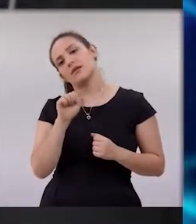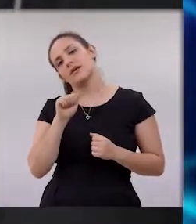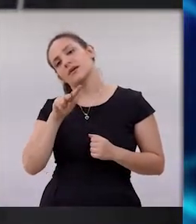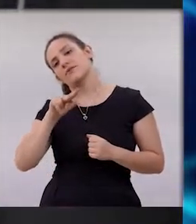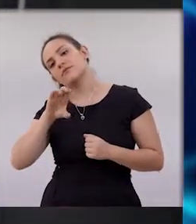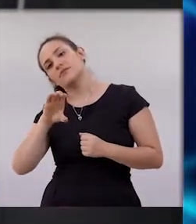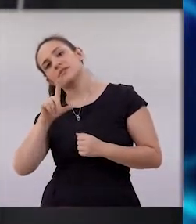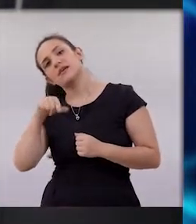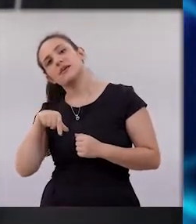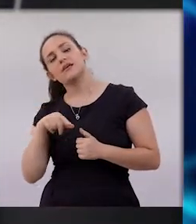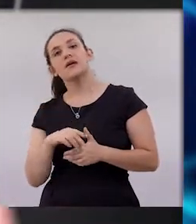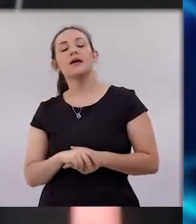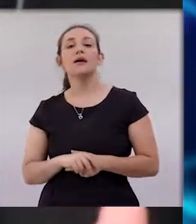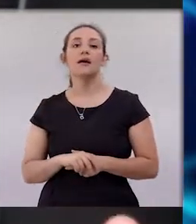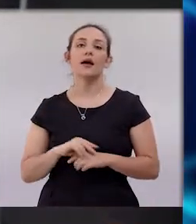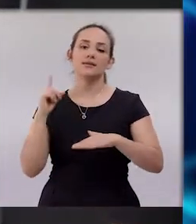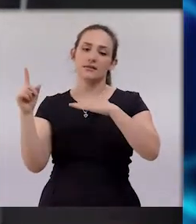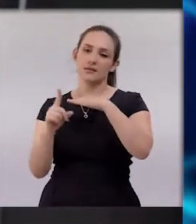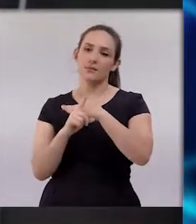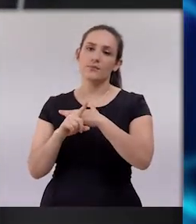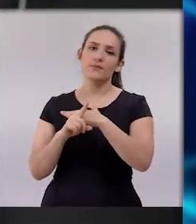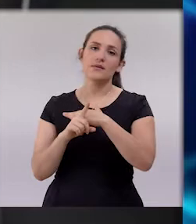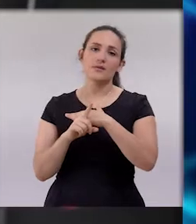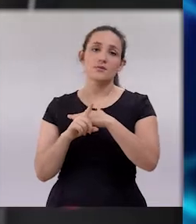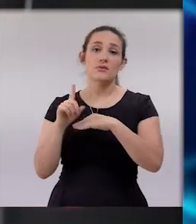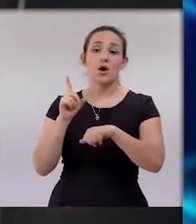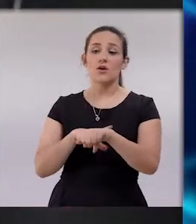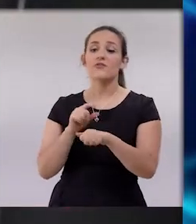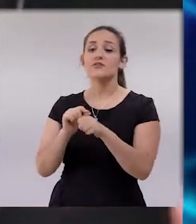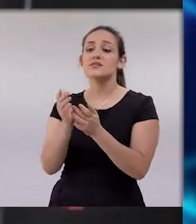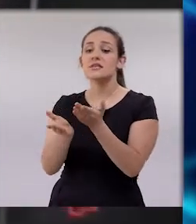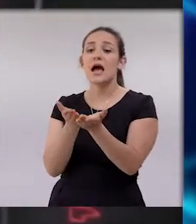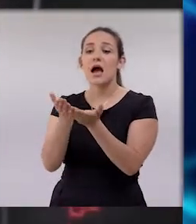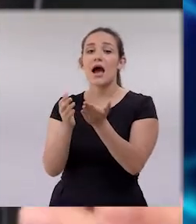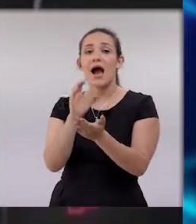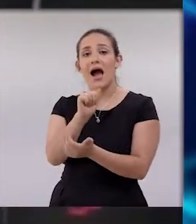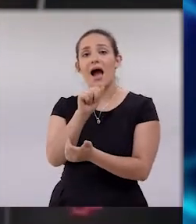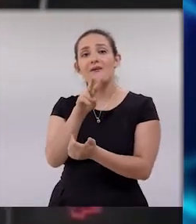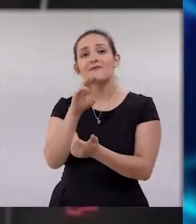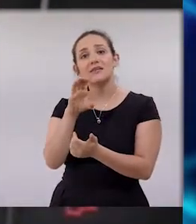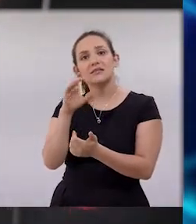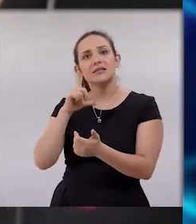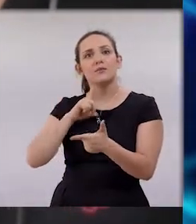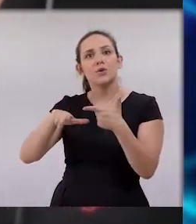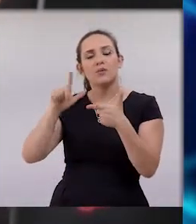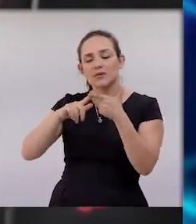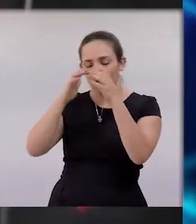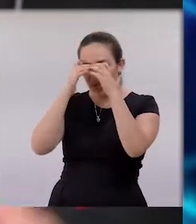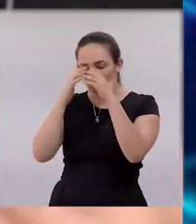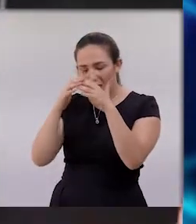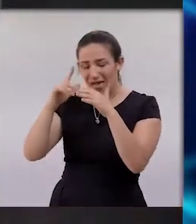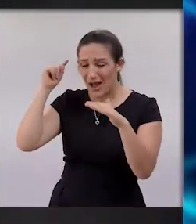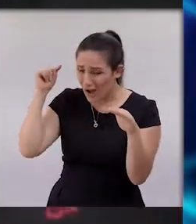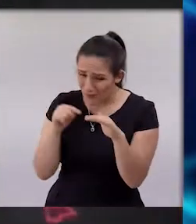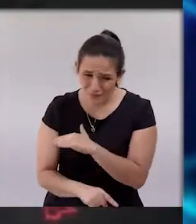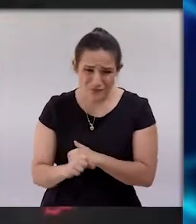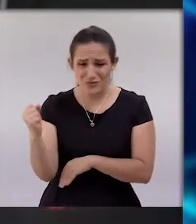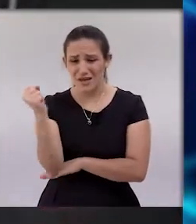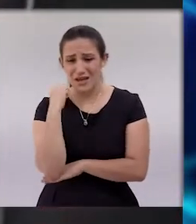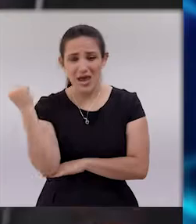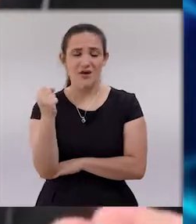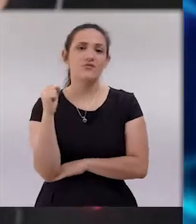o tratamento do AVC na fase aguda, quando o paciente chega no hospital com aqueles sintomas neurológicos, e